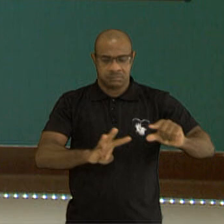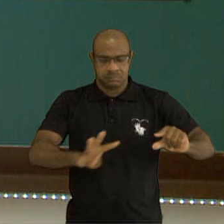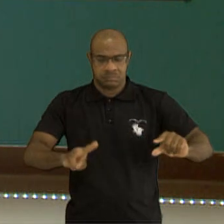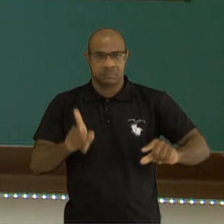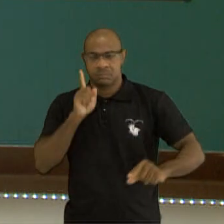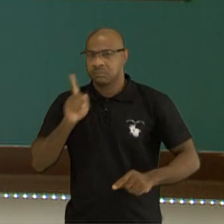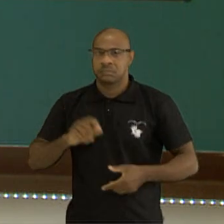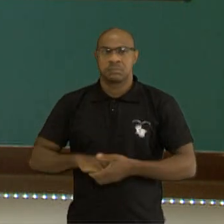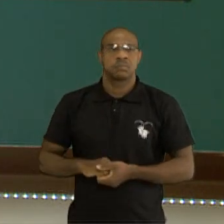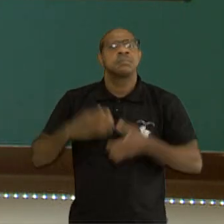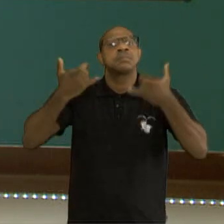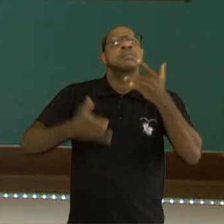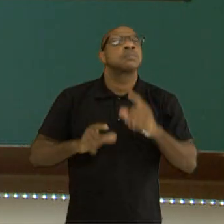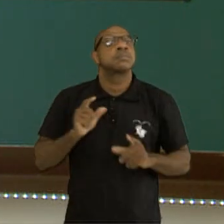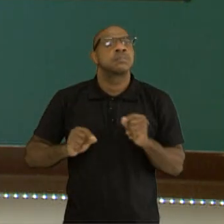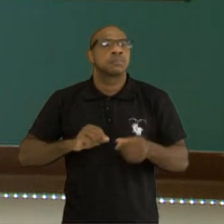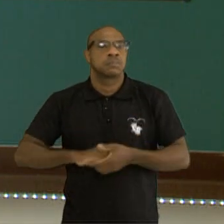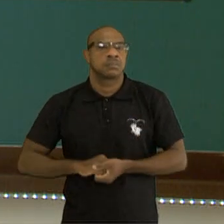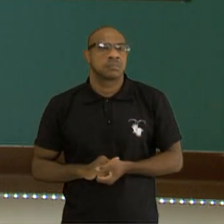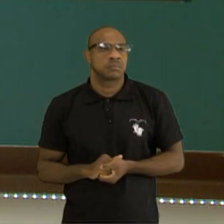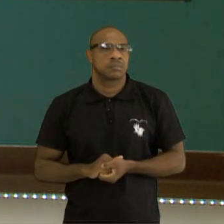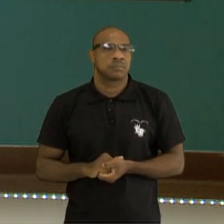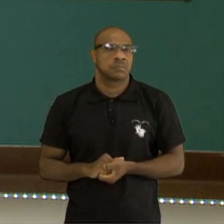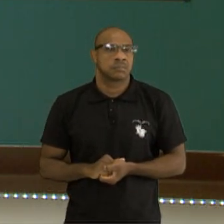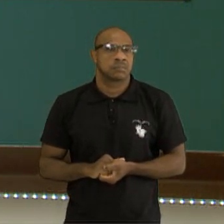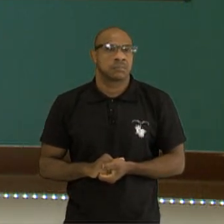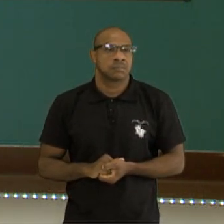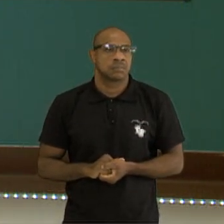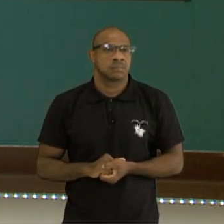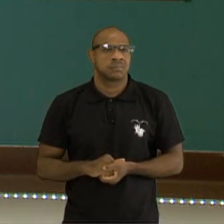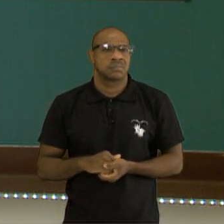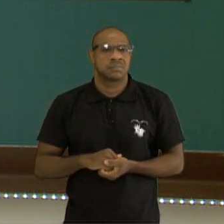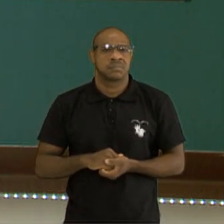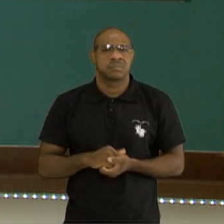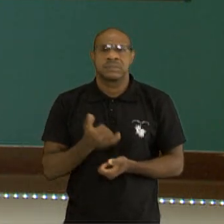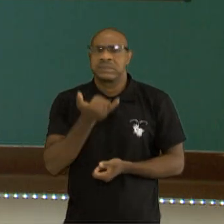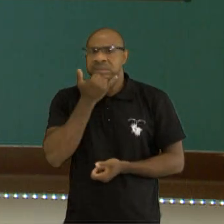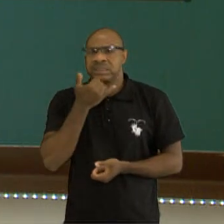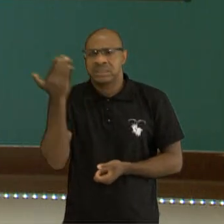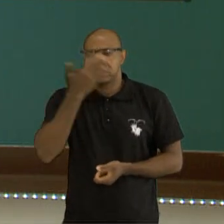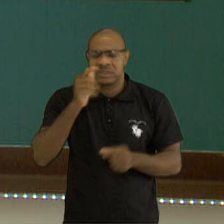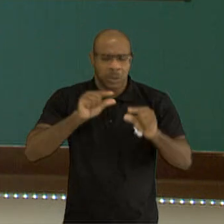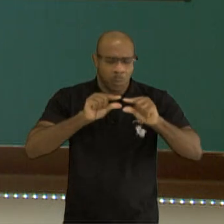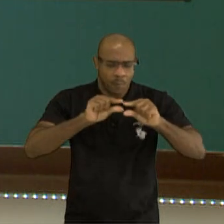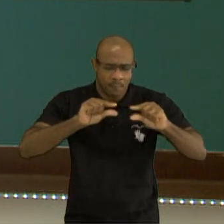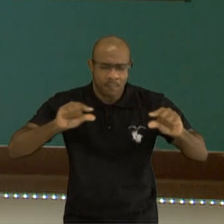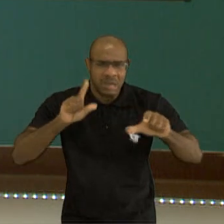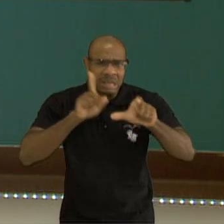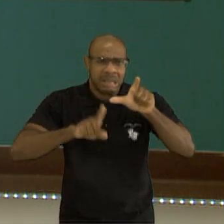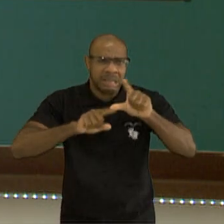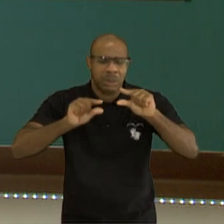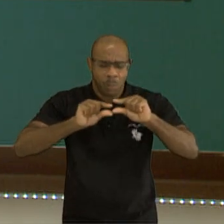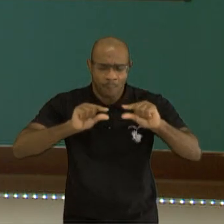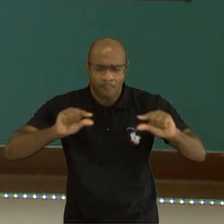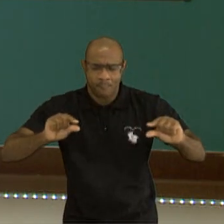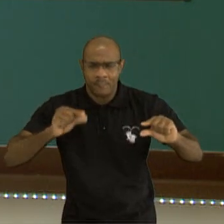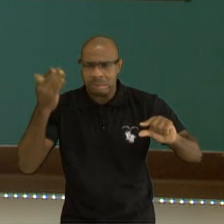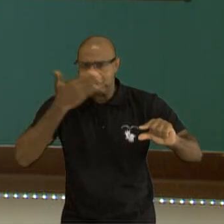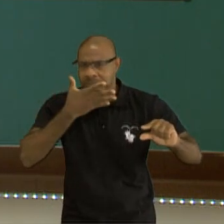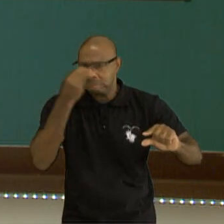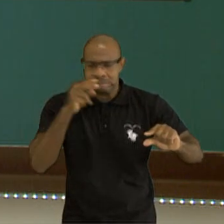ó. Ah, tem um pedacinho aqui que eu não li, ó. Our dive experts are highly qualified and experienced with